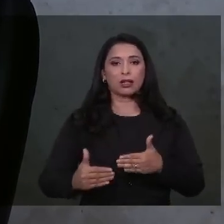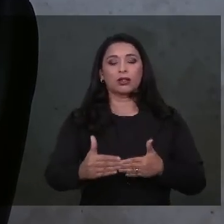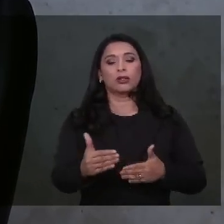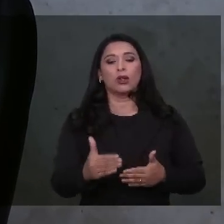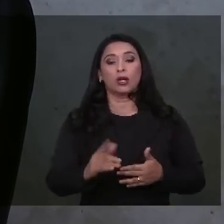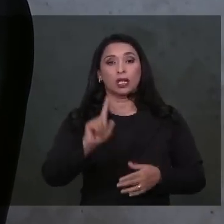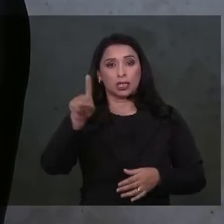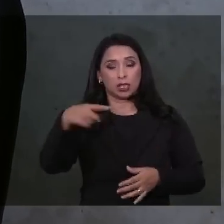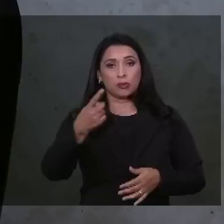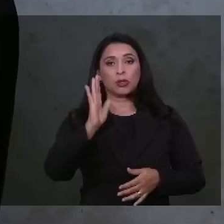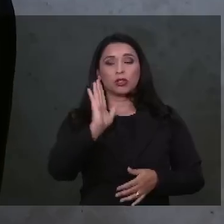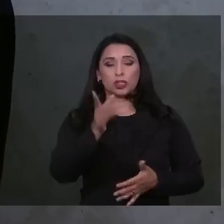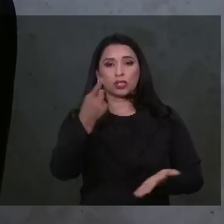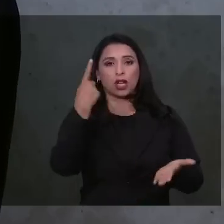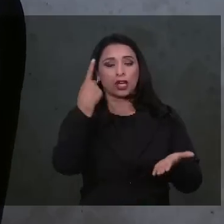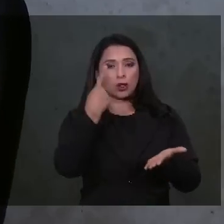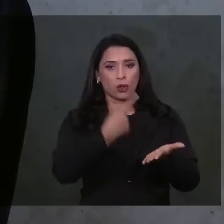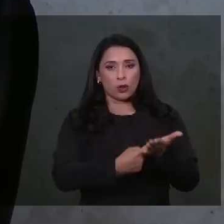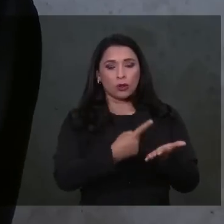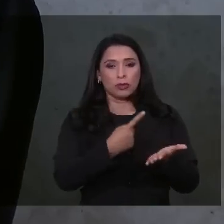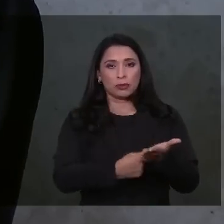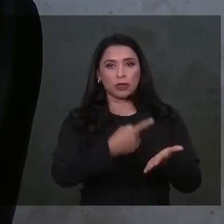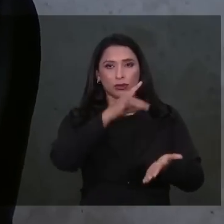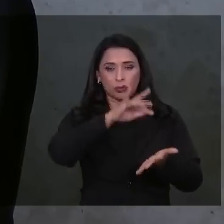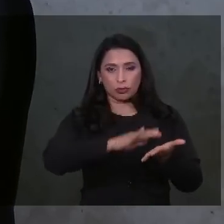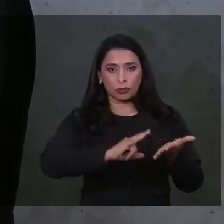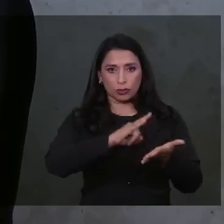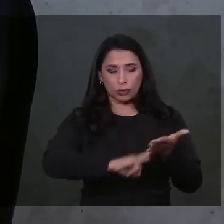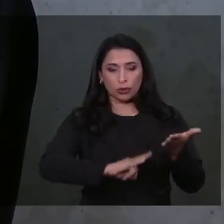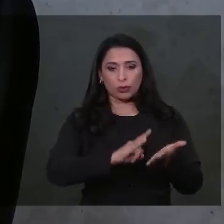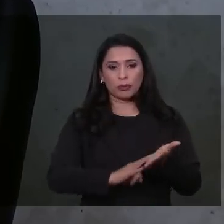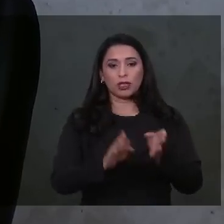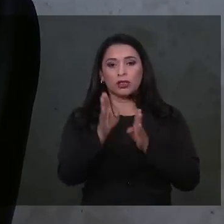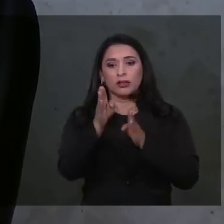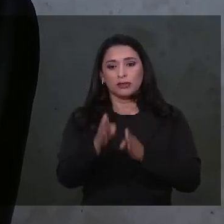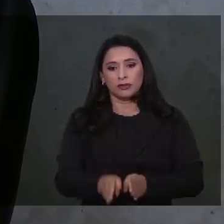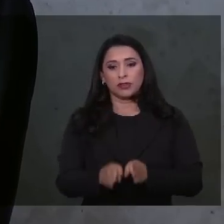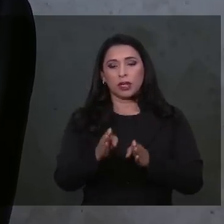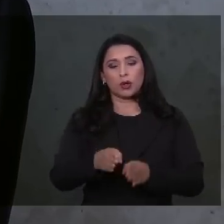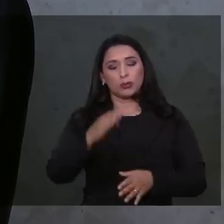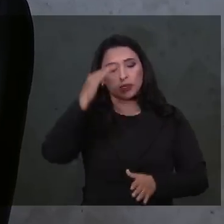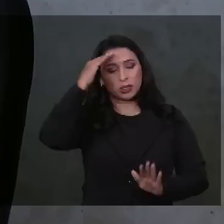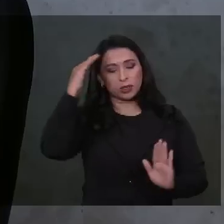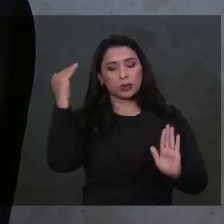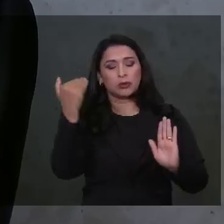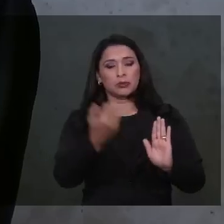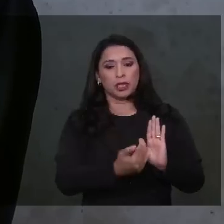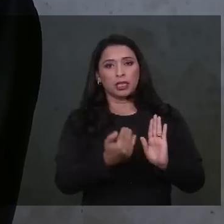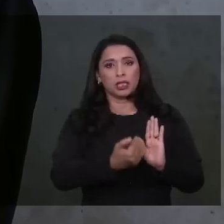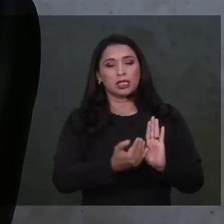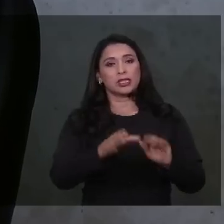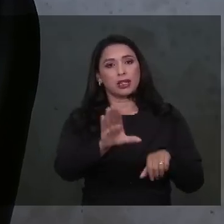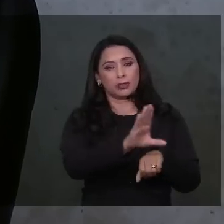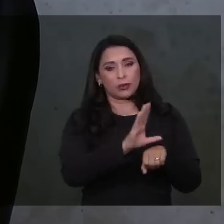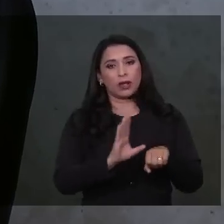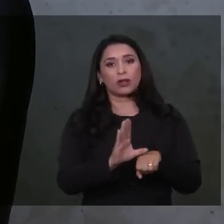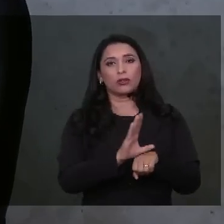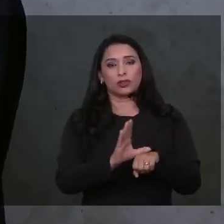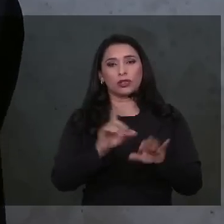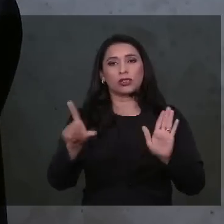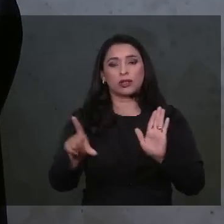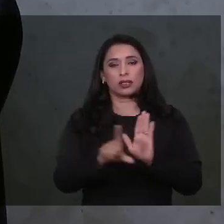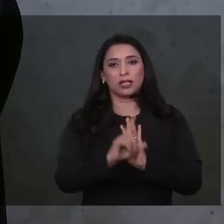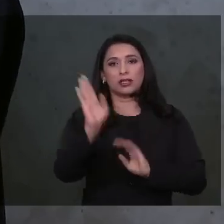o compromisso regimental de bem e fielmente cumprir os deveres dos cargos nos termos da Constituição e das leis